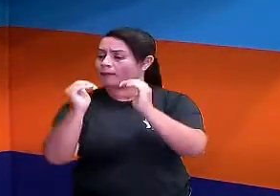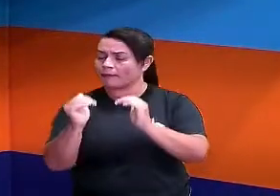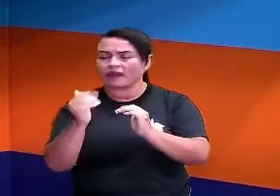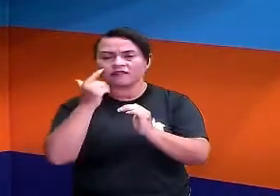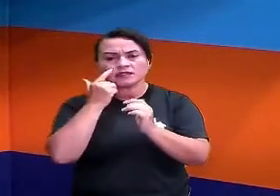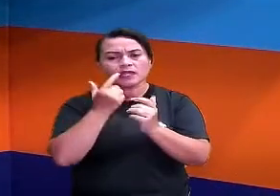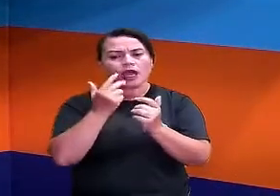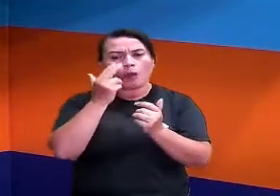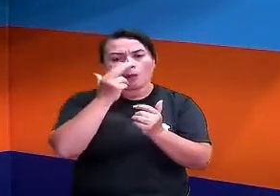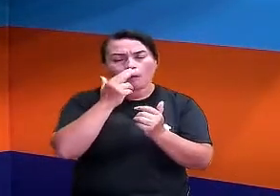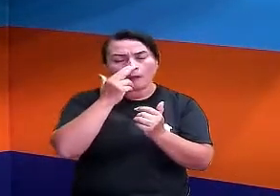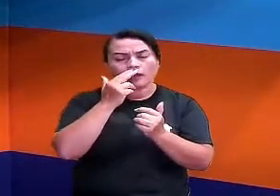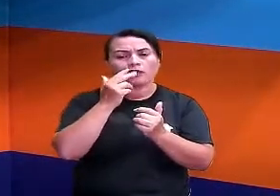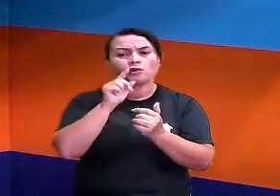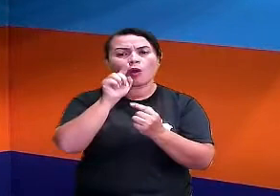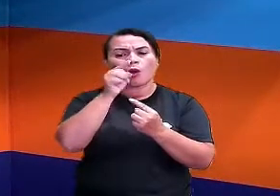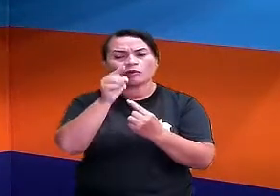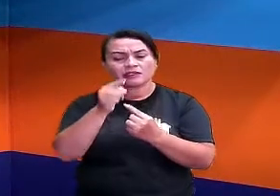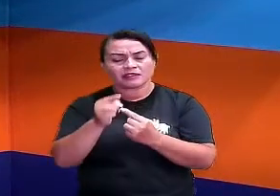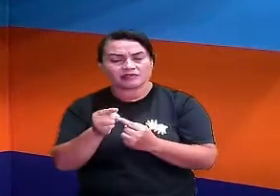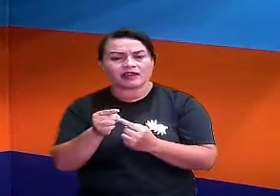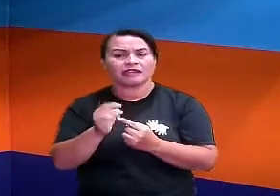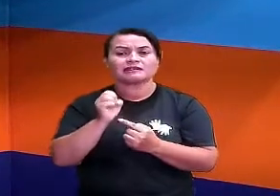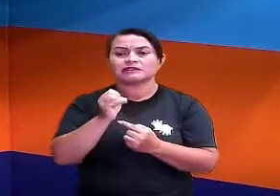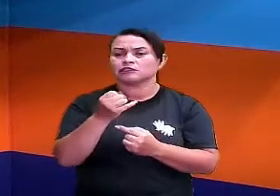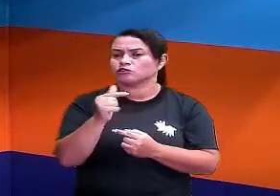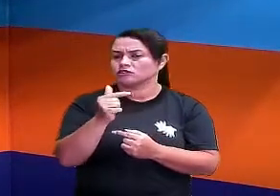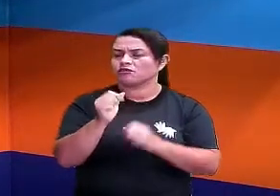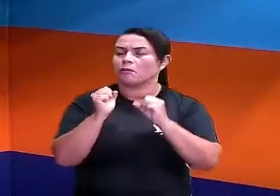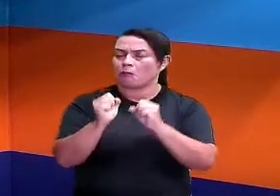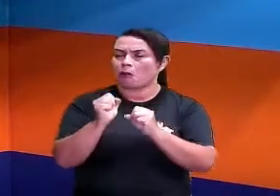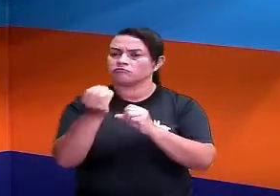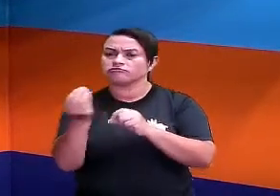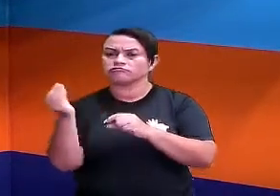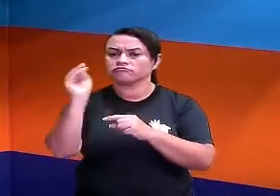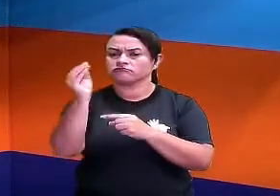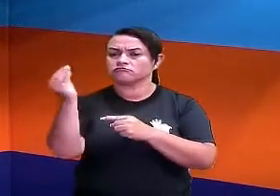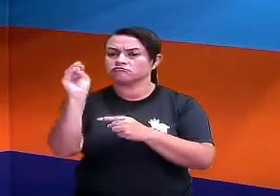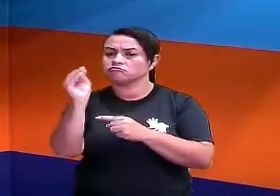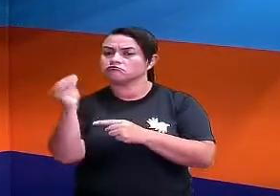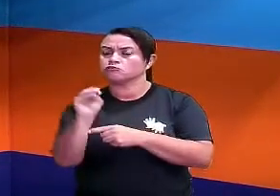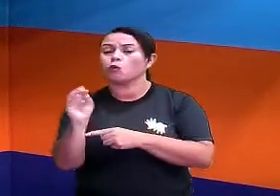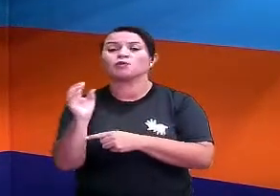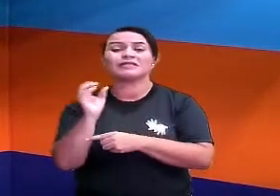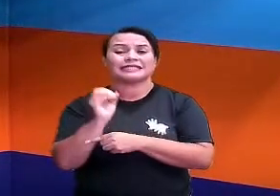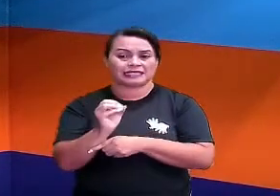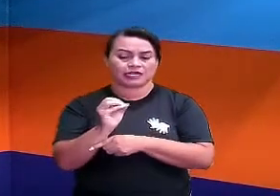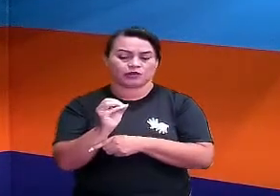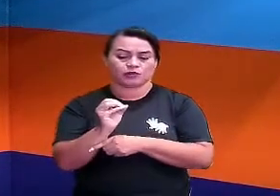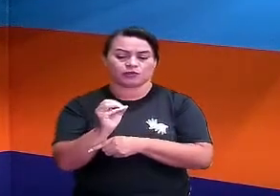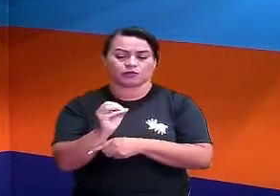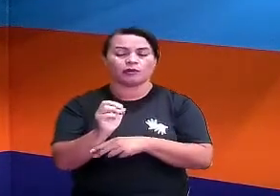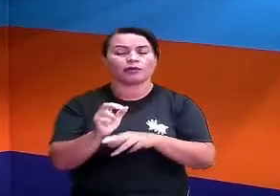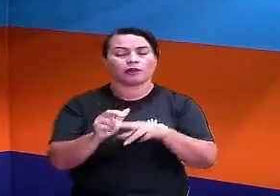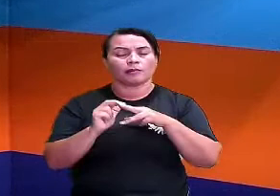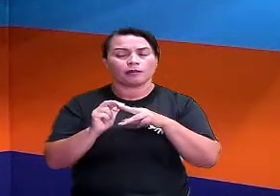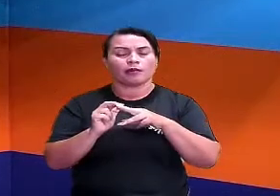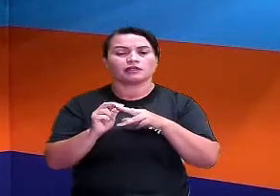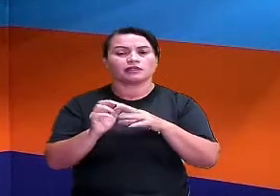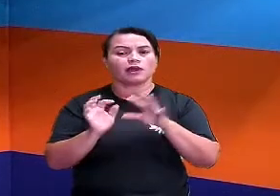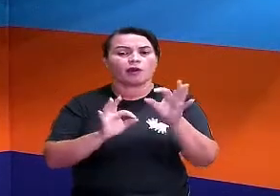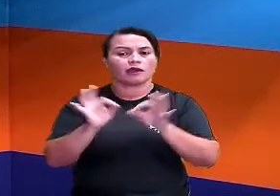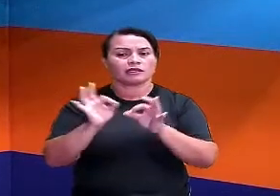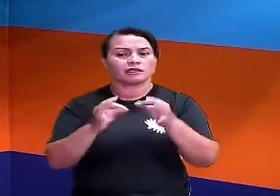casas decimais. Se não tiver, vai complementar com zeros, né? Para que ele possa ser adicionado de